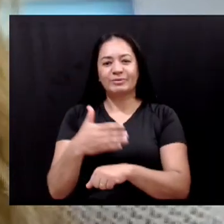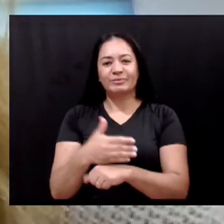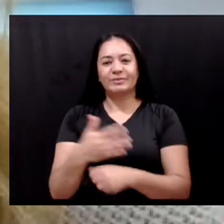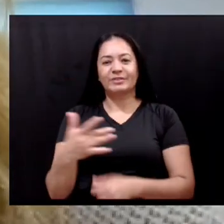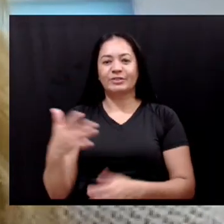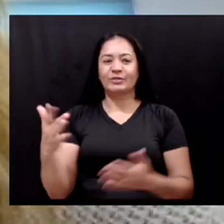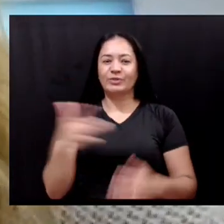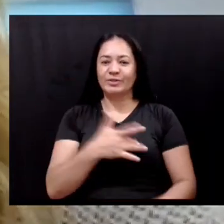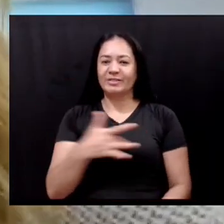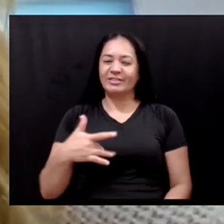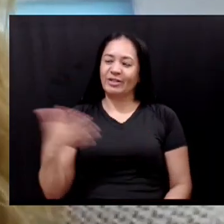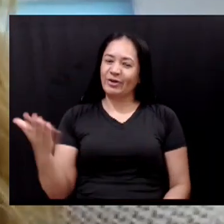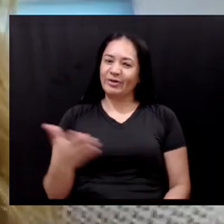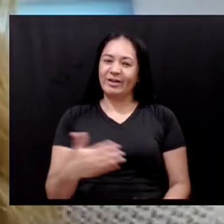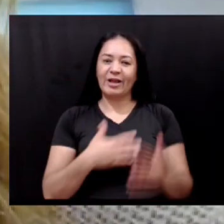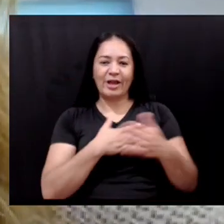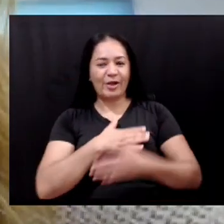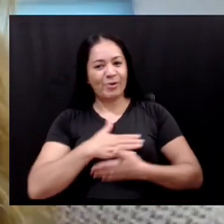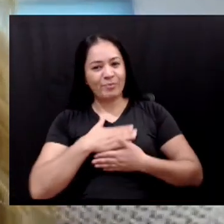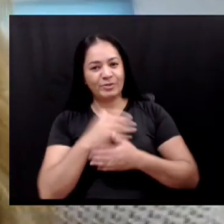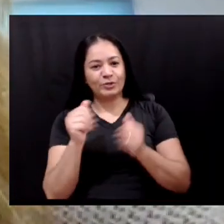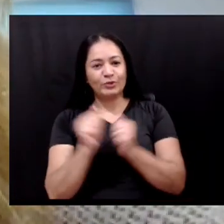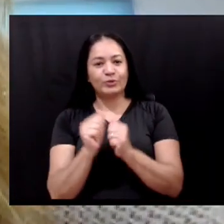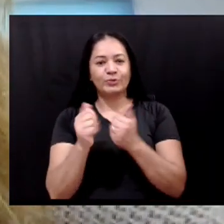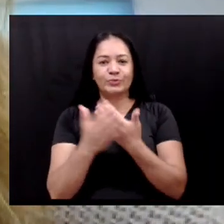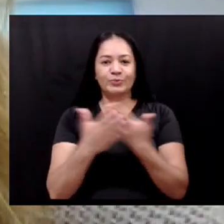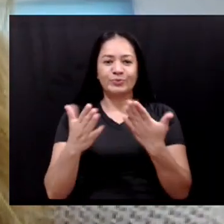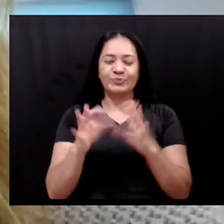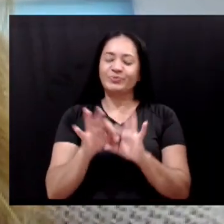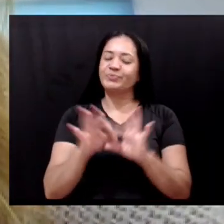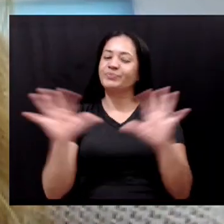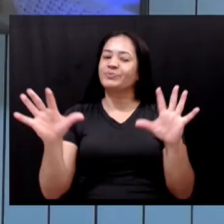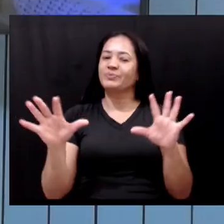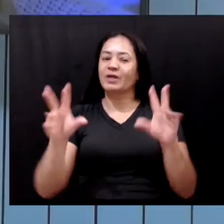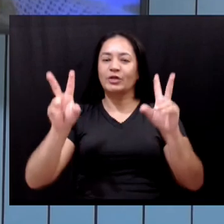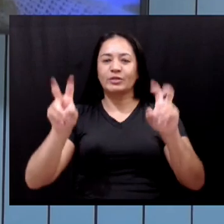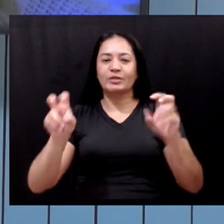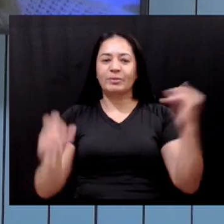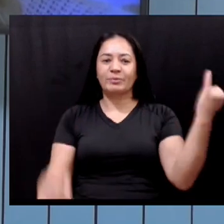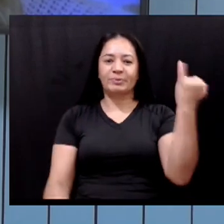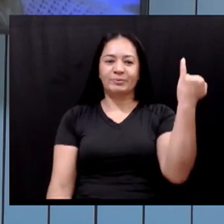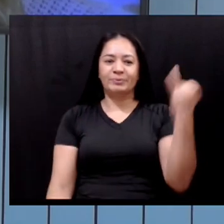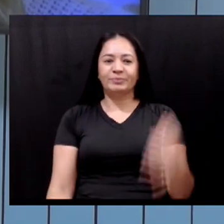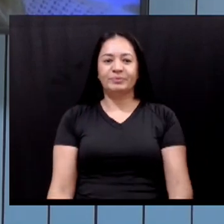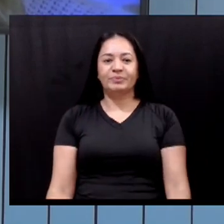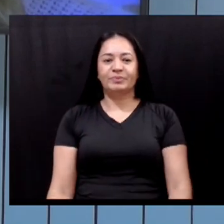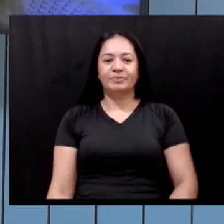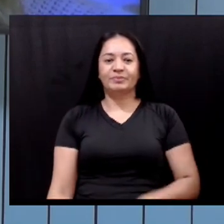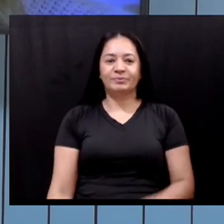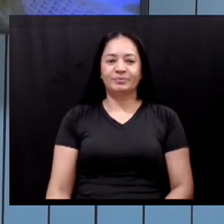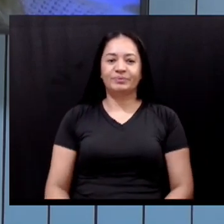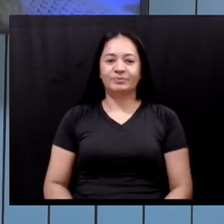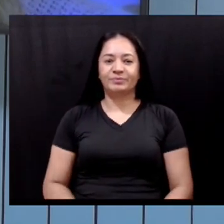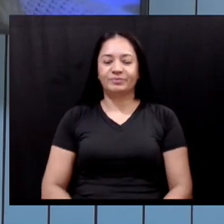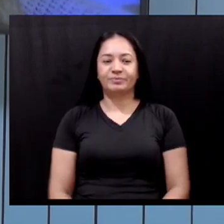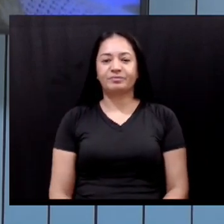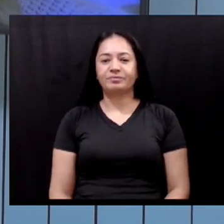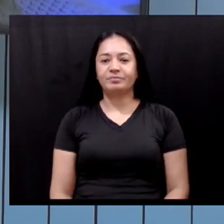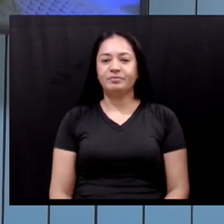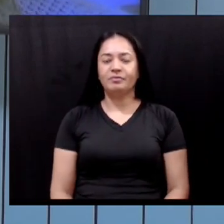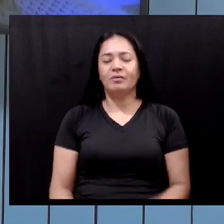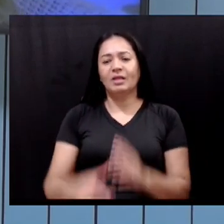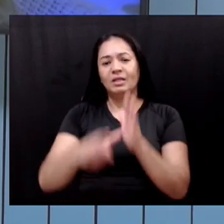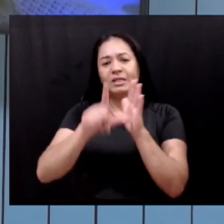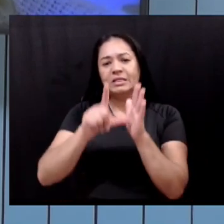com vocês, estou à disposição para esse tema tão importante. Exatamente. Cíntia, antes da gente entrar